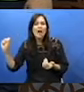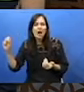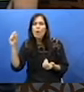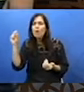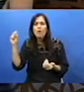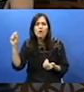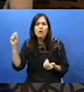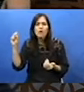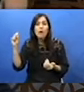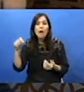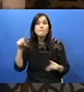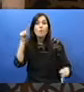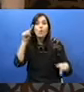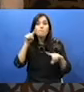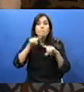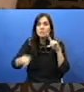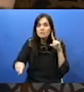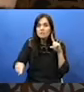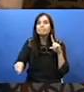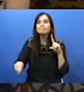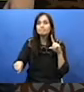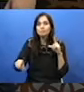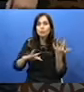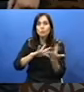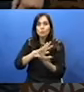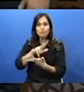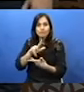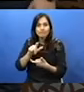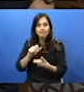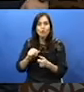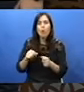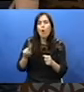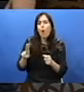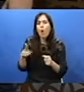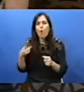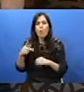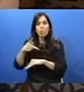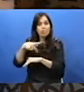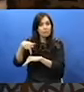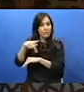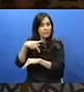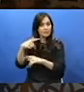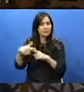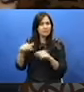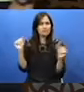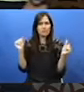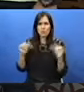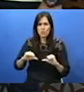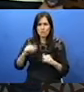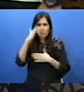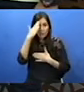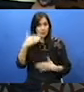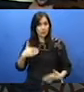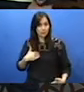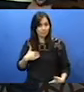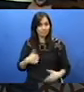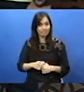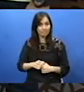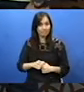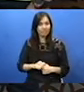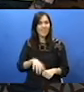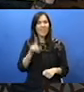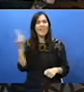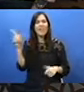de tudo, elas são proibidas, exatamente pelo efeito muito nocivo que causa no nosso organismo. São aquelas cuja produção